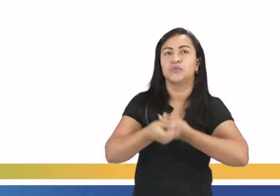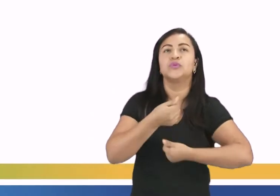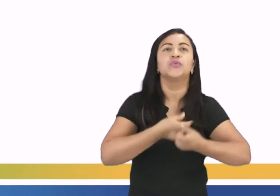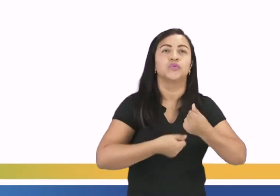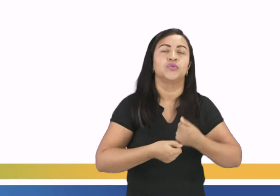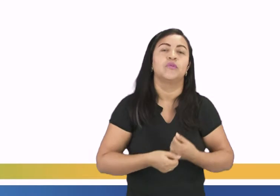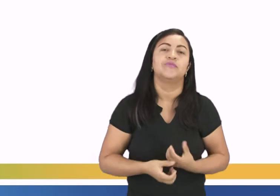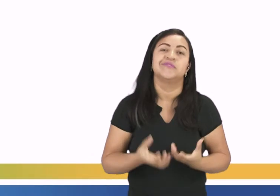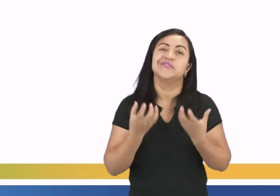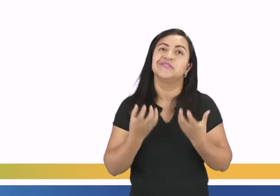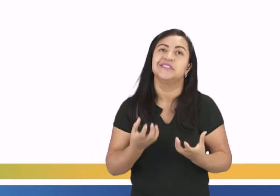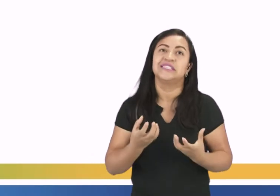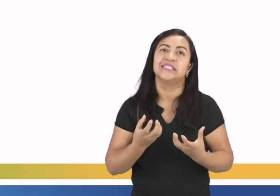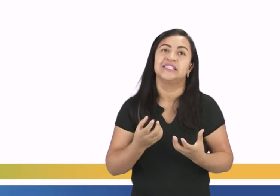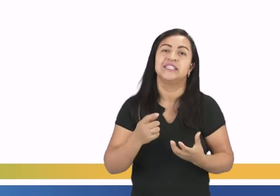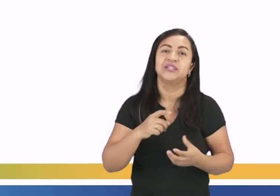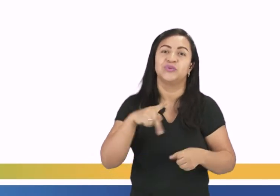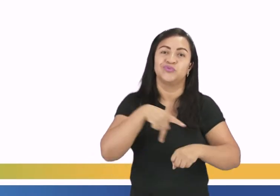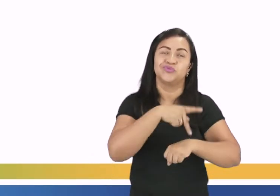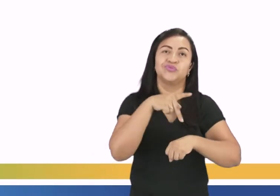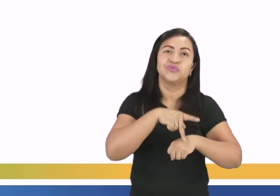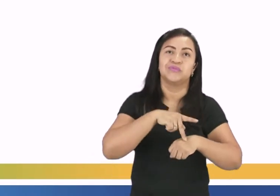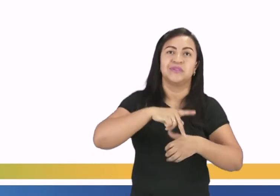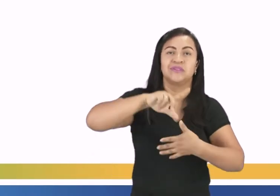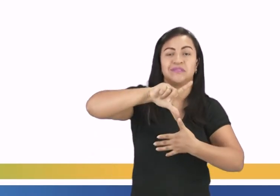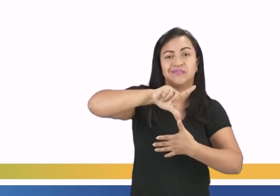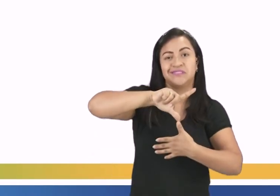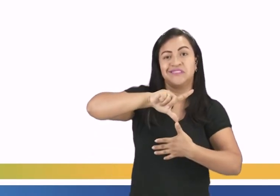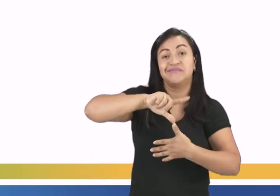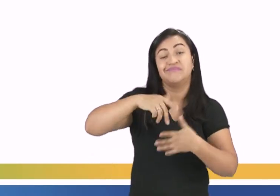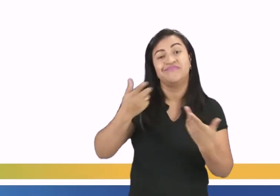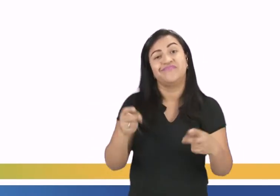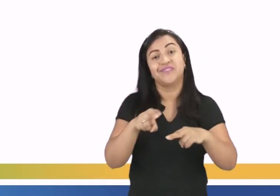latino-americanos em prejuízo da população.